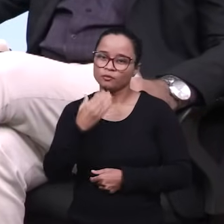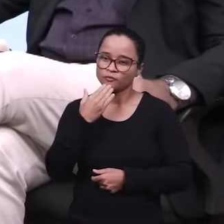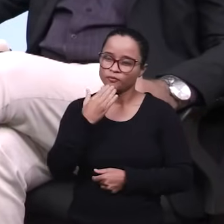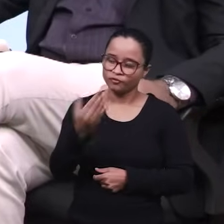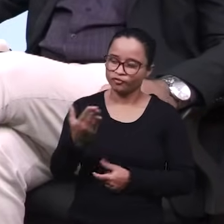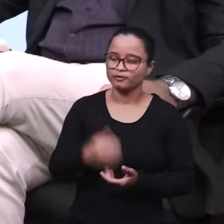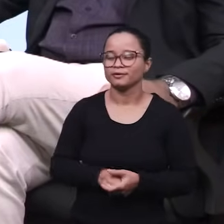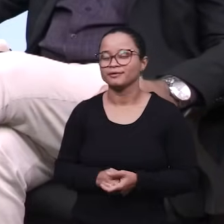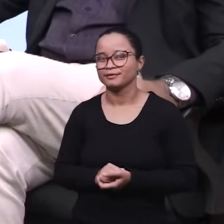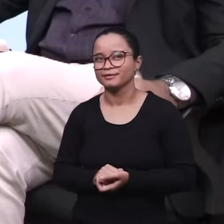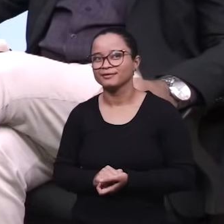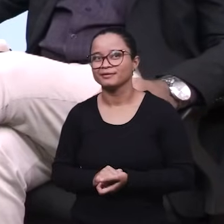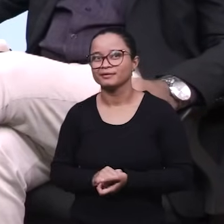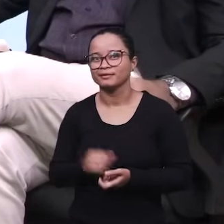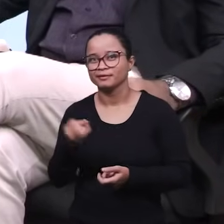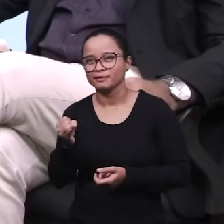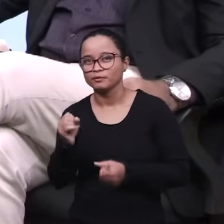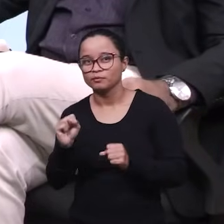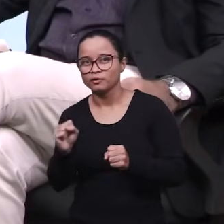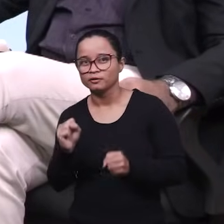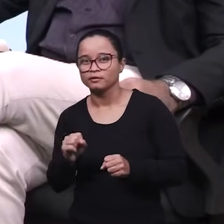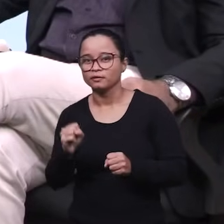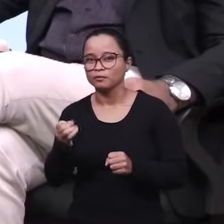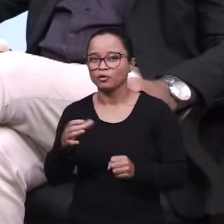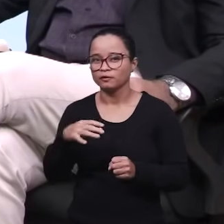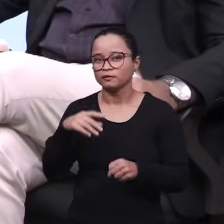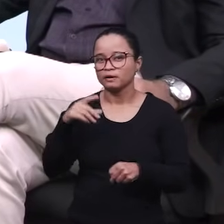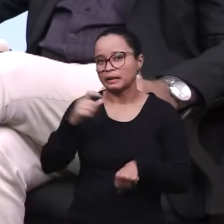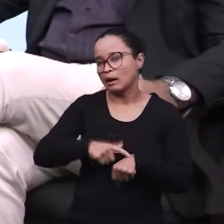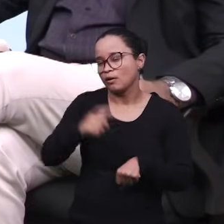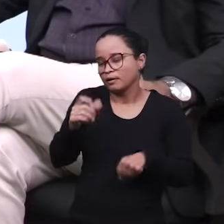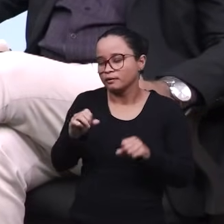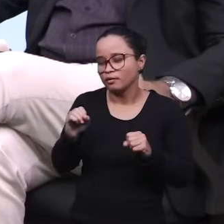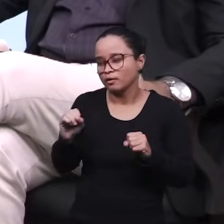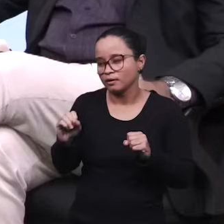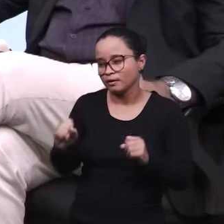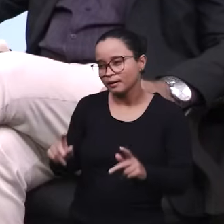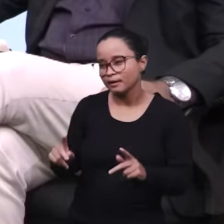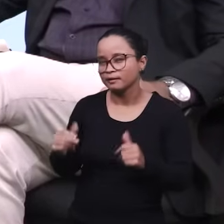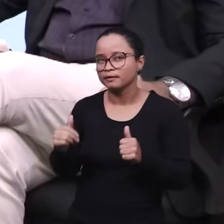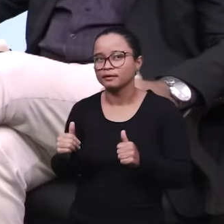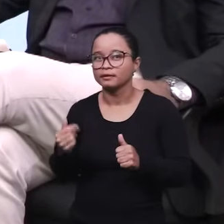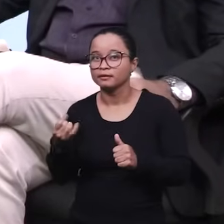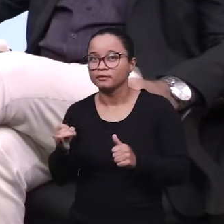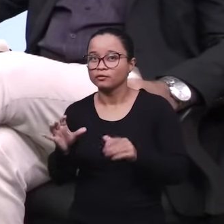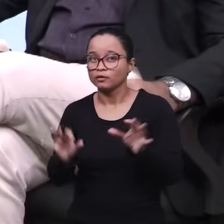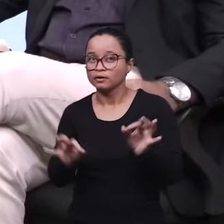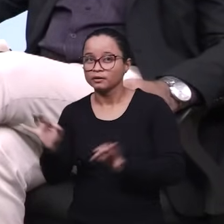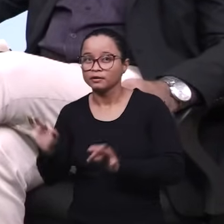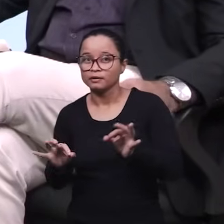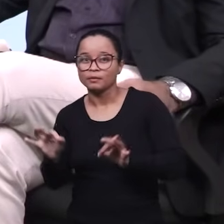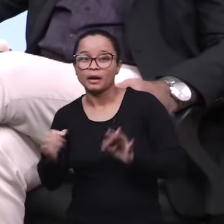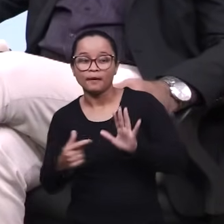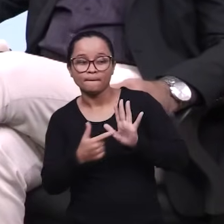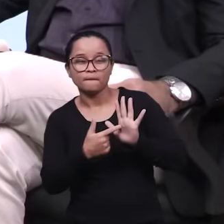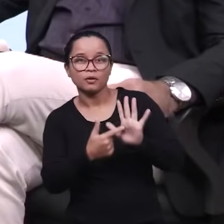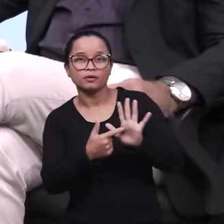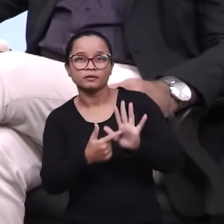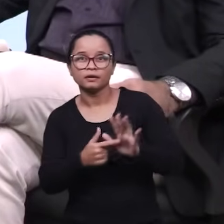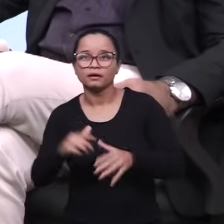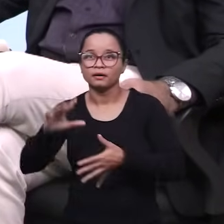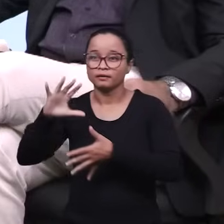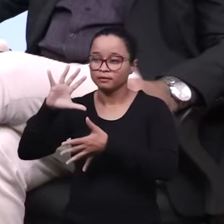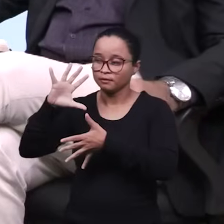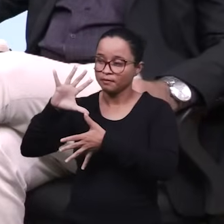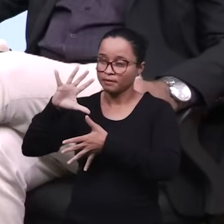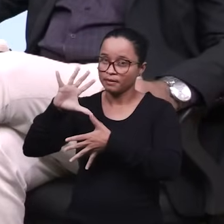se ele puder de imediato, tudo bem, se não, se organizar, se puder, para nos mostrar esses